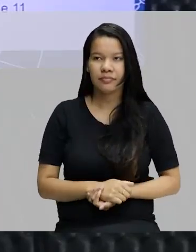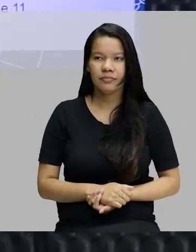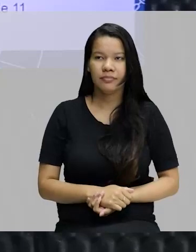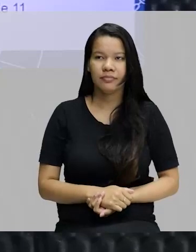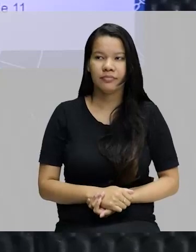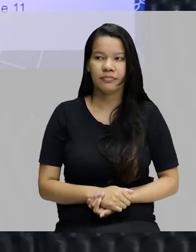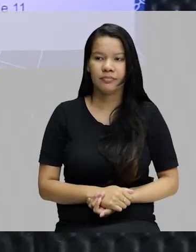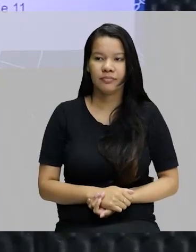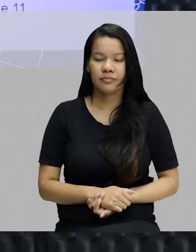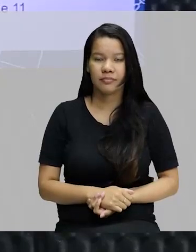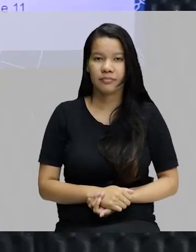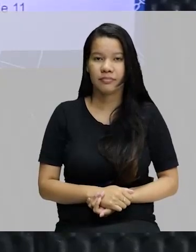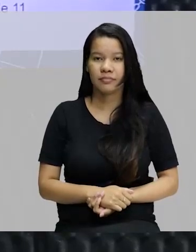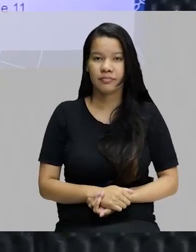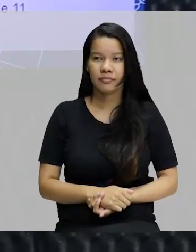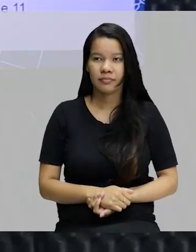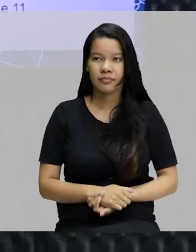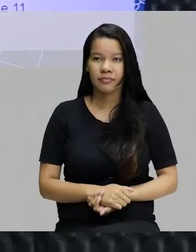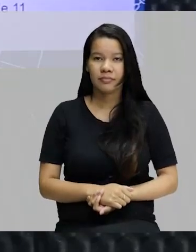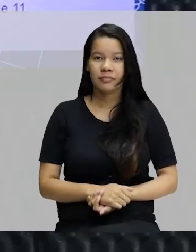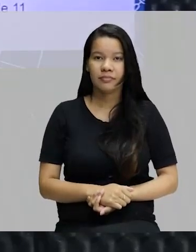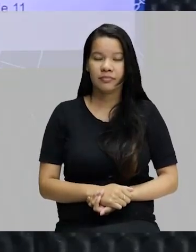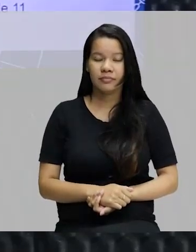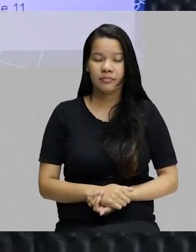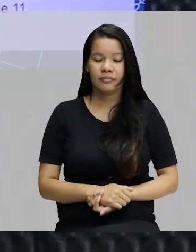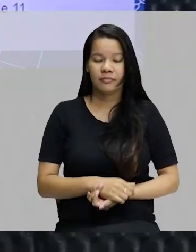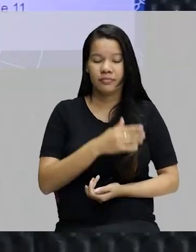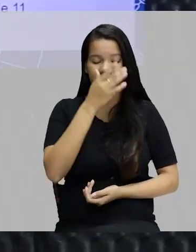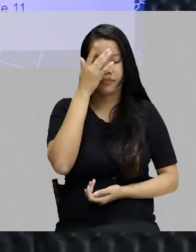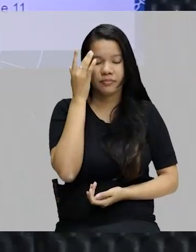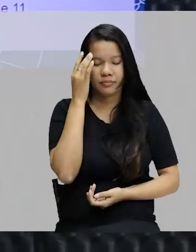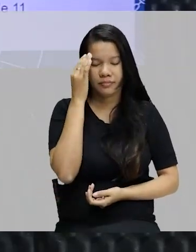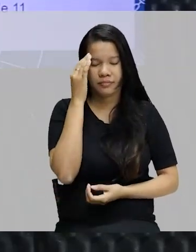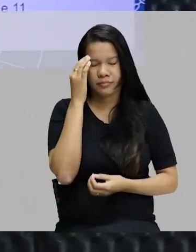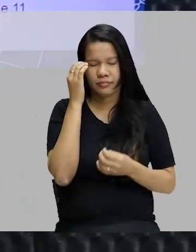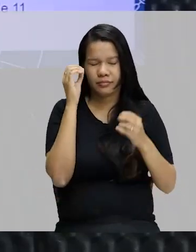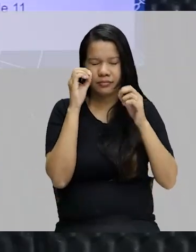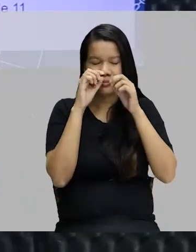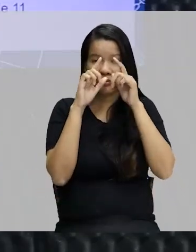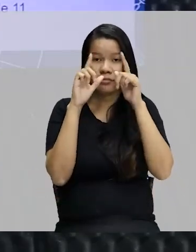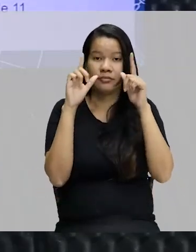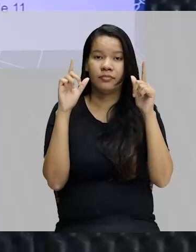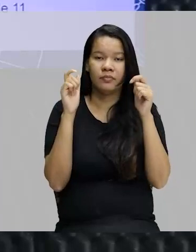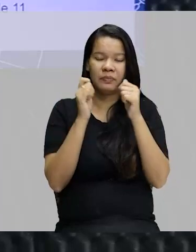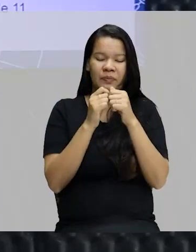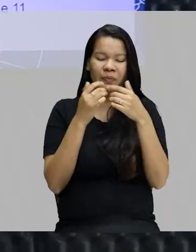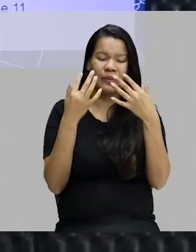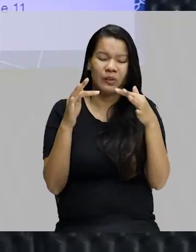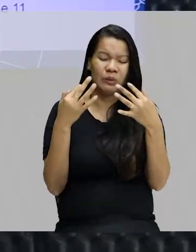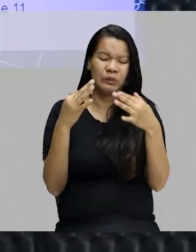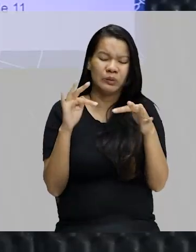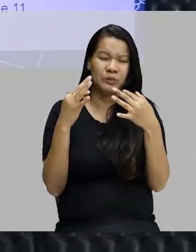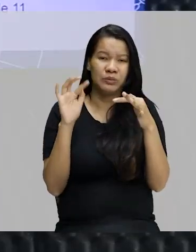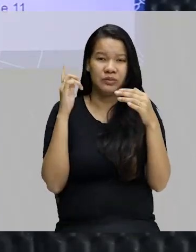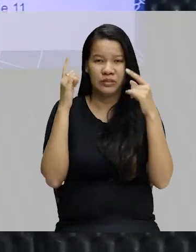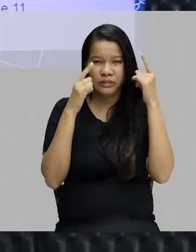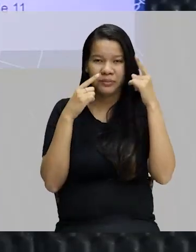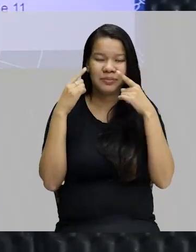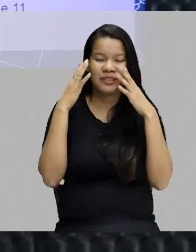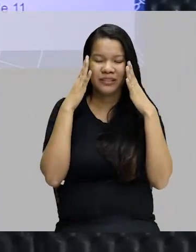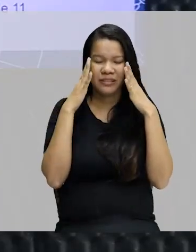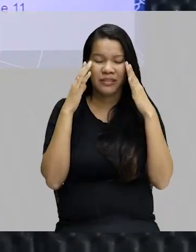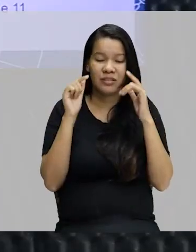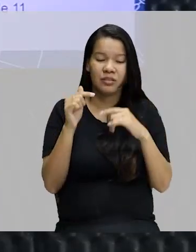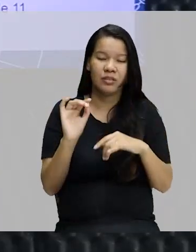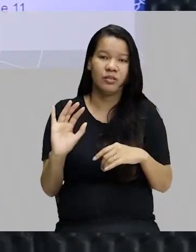bebidas alcoólicas, a pessoa amanheceu com uma forte dor de cabeça, conhecida como ressaca. Isso acontece